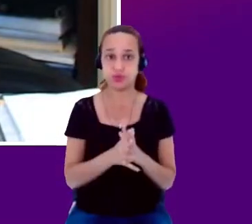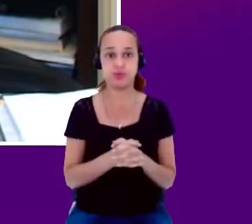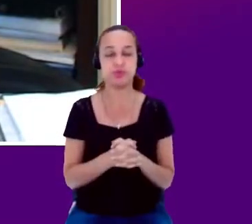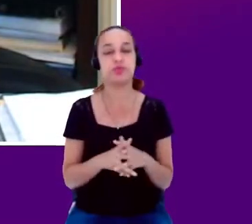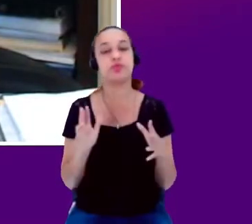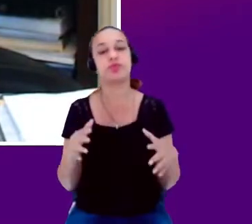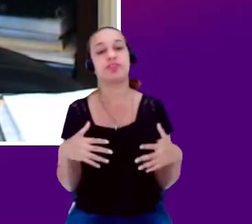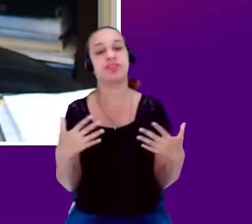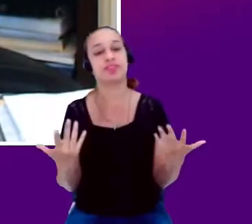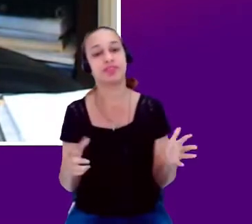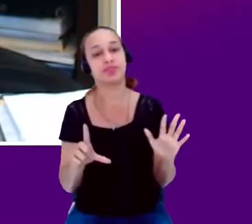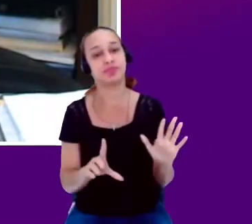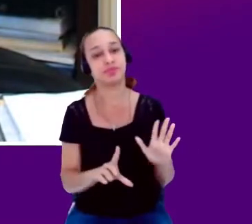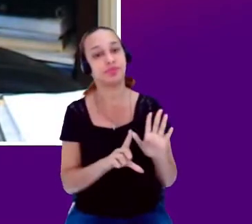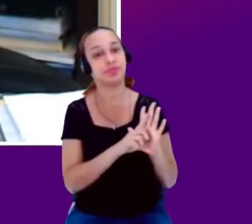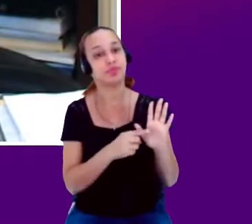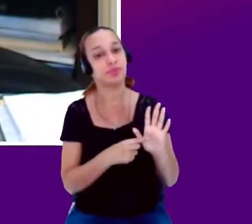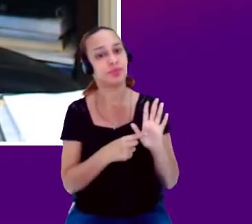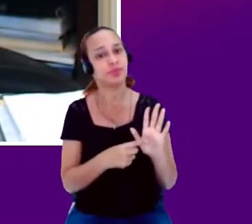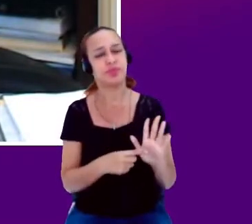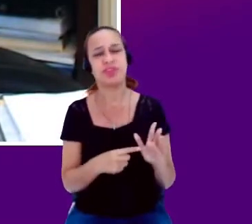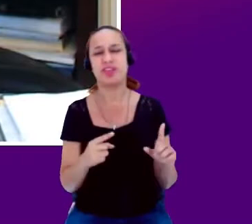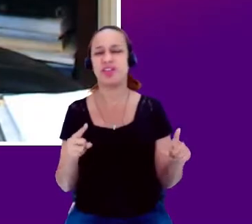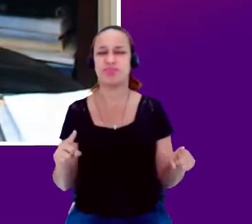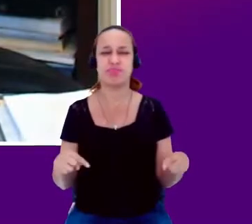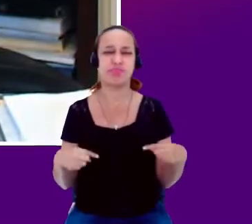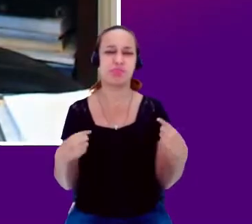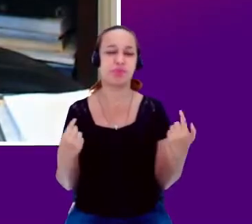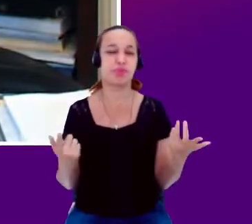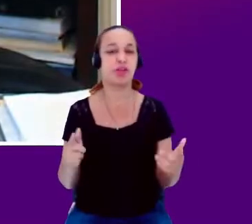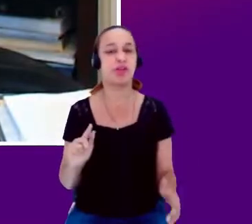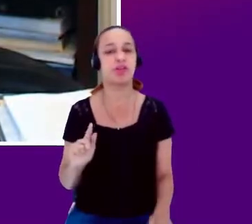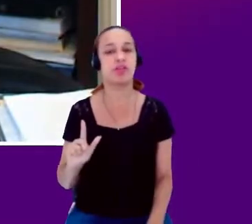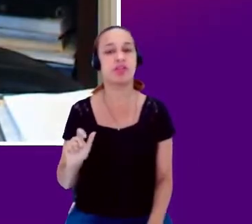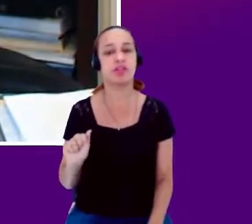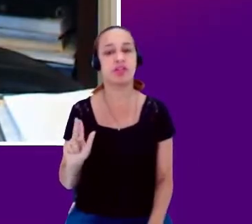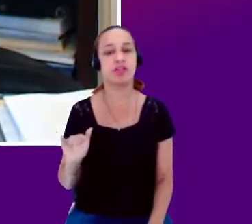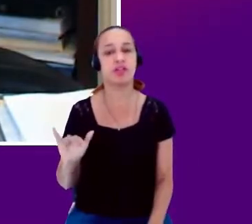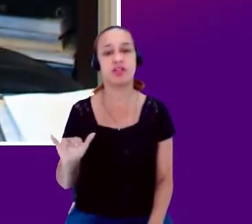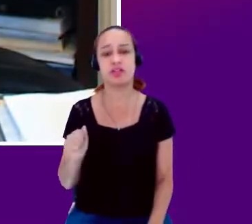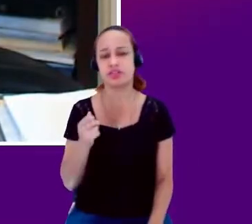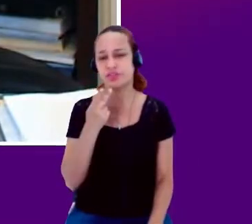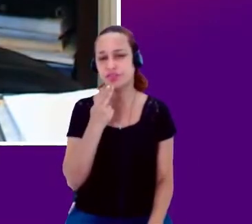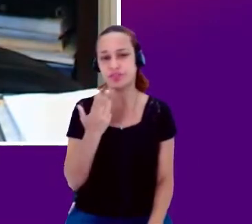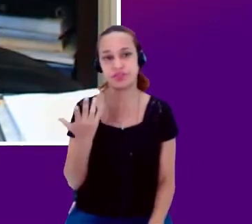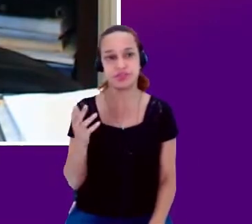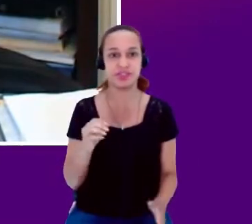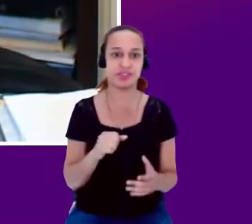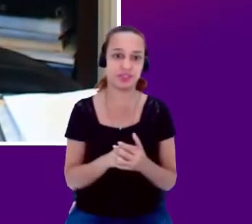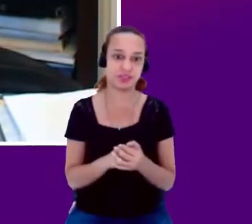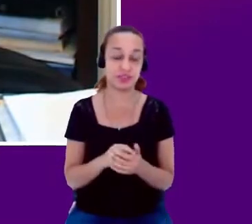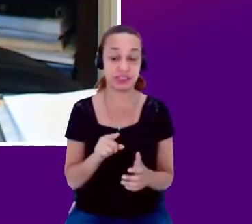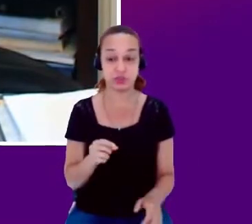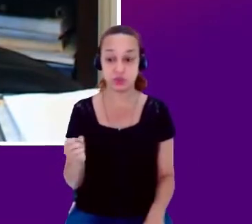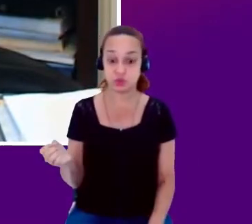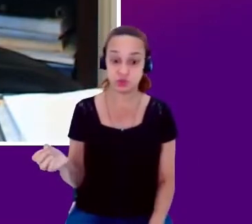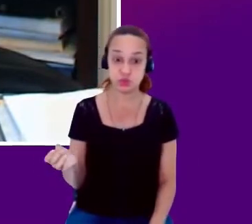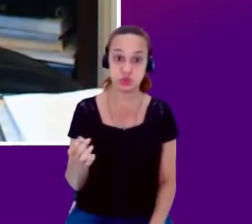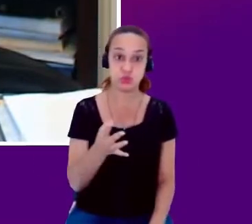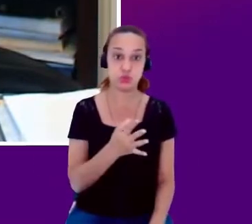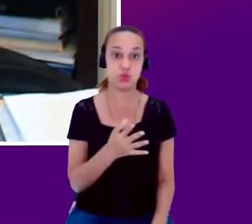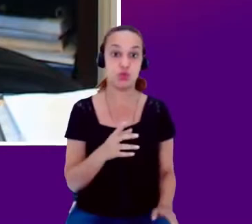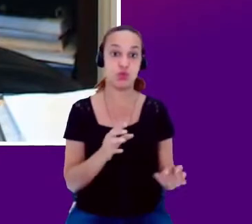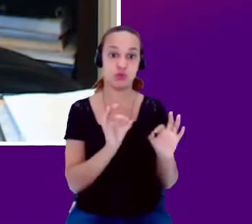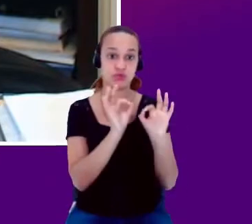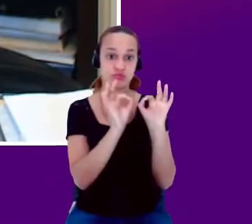Obviamente, a lei ela traz grandes desafios. Como bem lembrou a Glauce, ela é um novo regime, exige